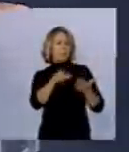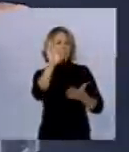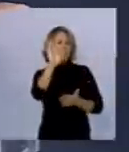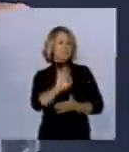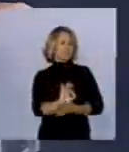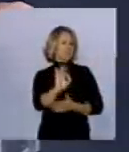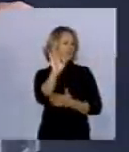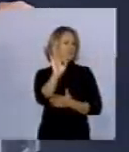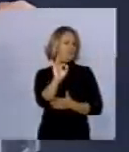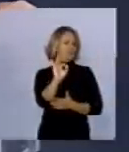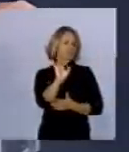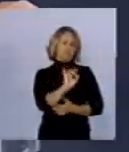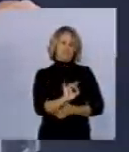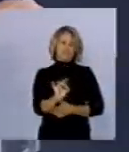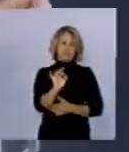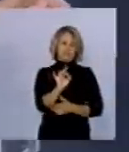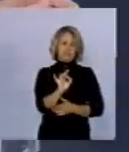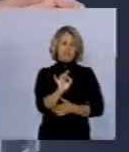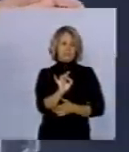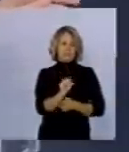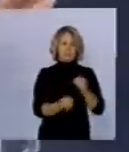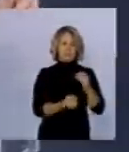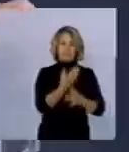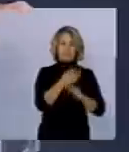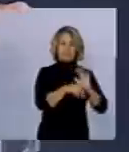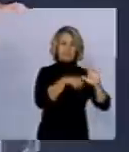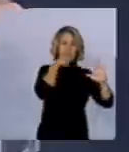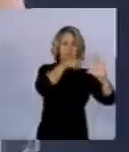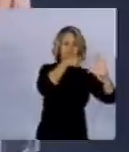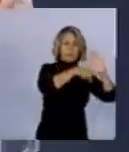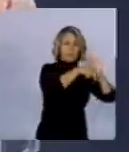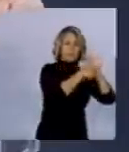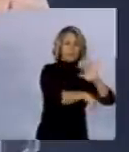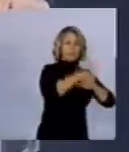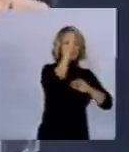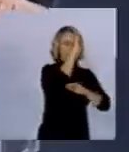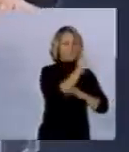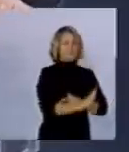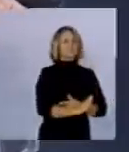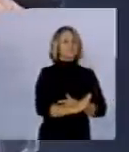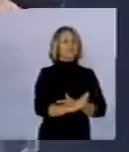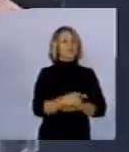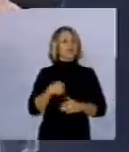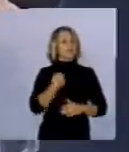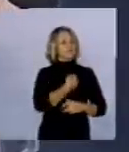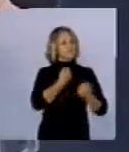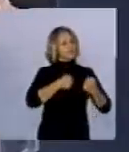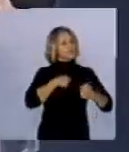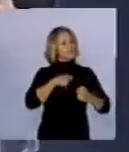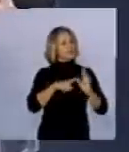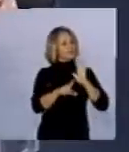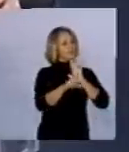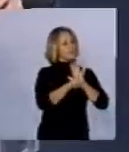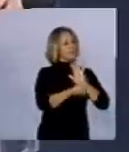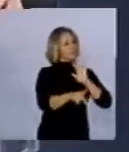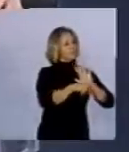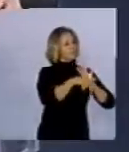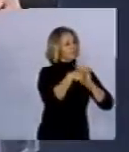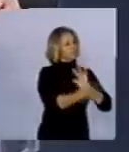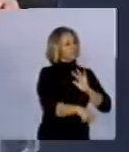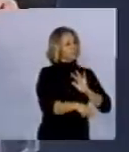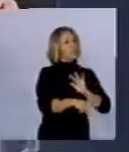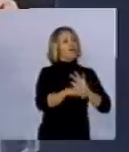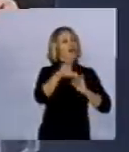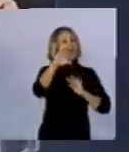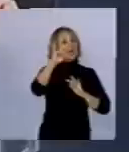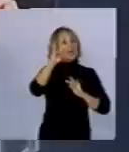conteúdo independente Eu acho que a gente é bem razoável na nossa legislação e apesar das cotas serem